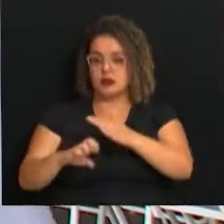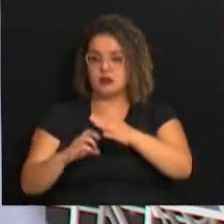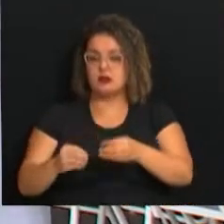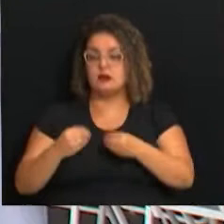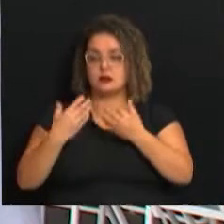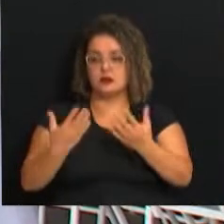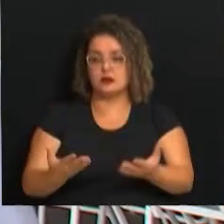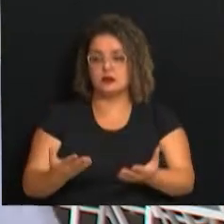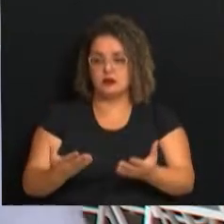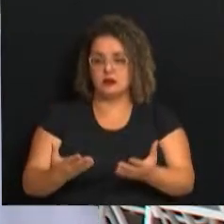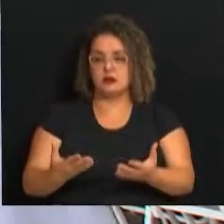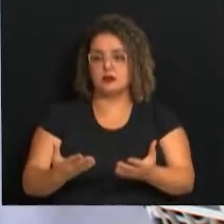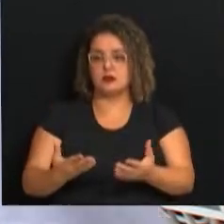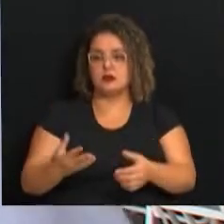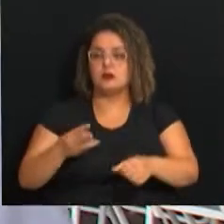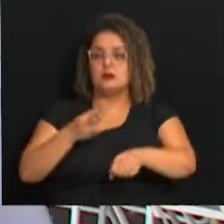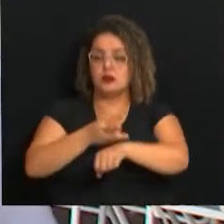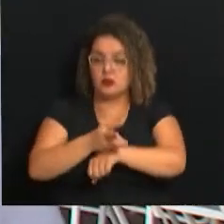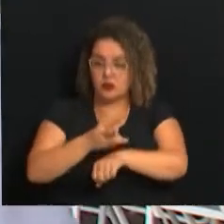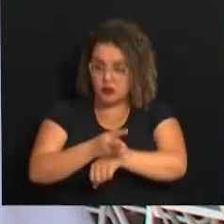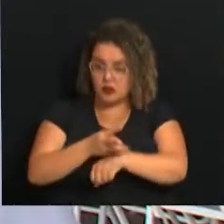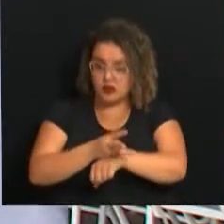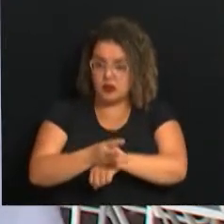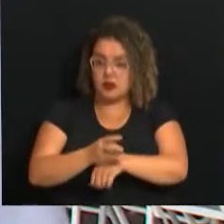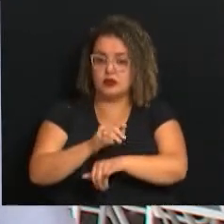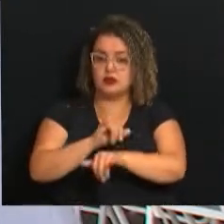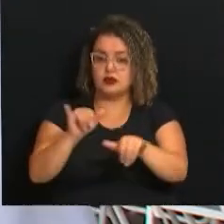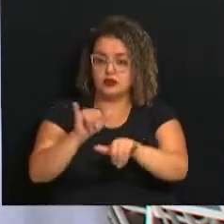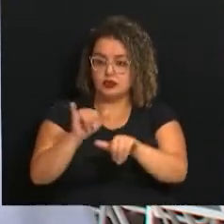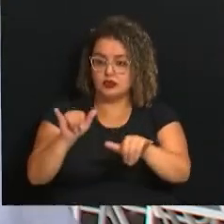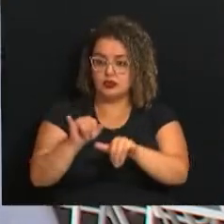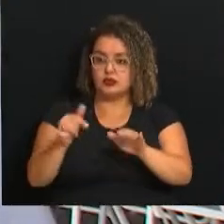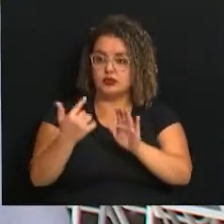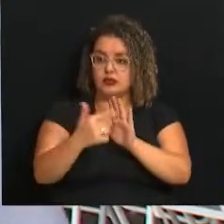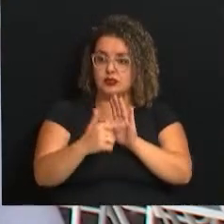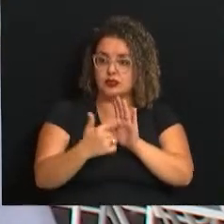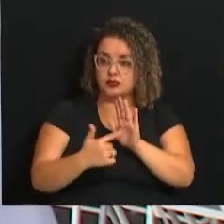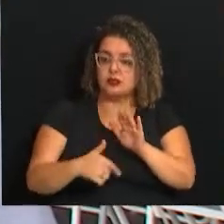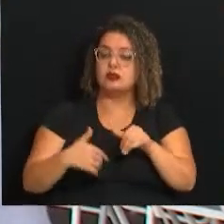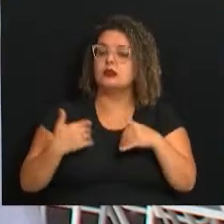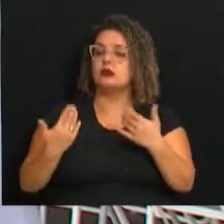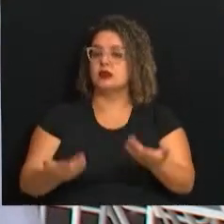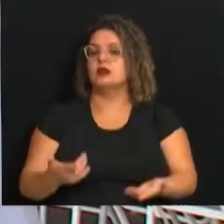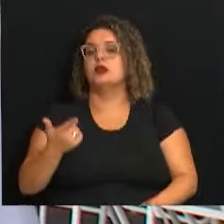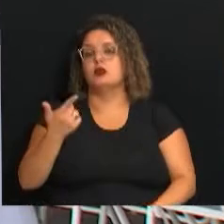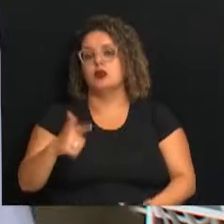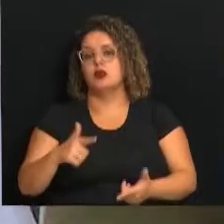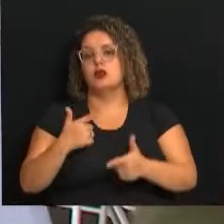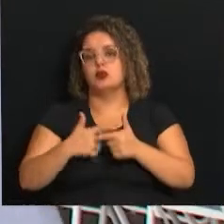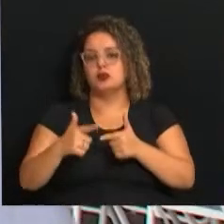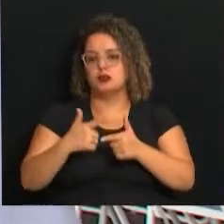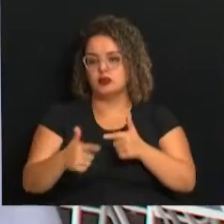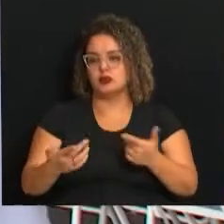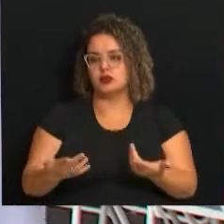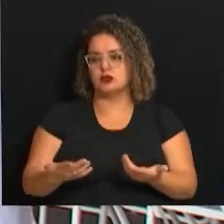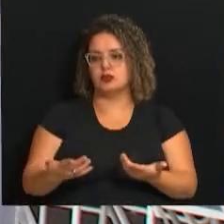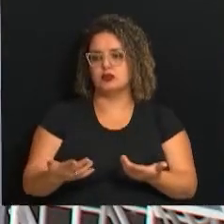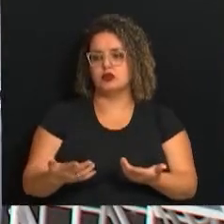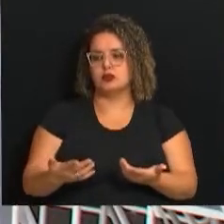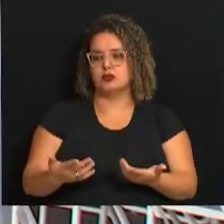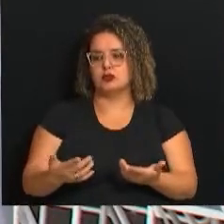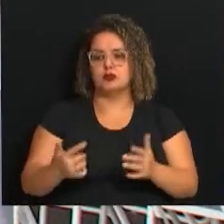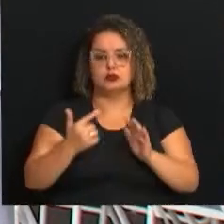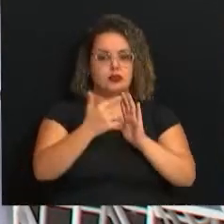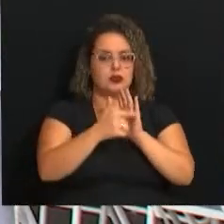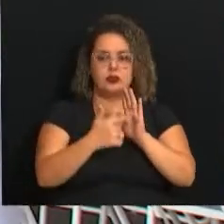conforme a empresa forneceu para ele e eu passei pelo WhatsApp eu divulguei as a listagem e mesmo assim a